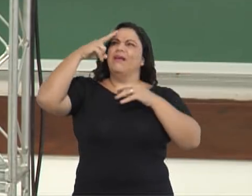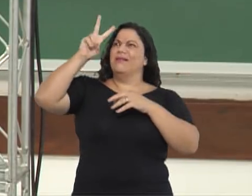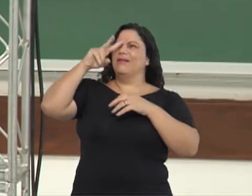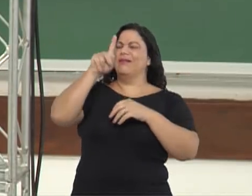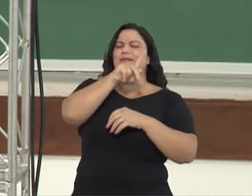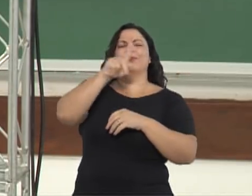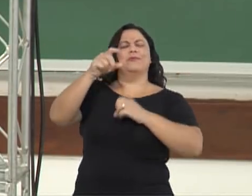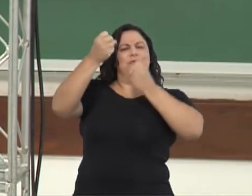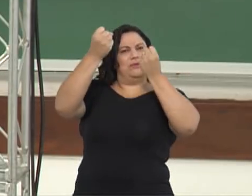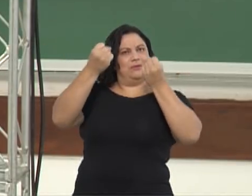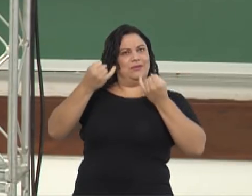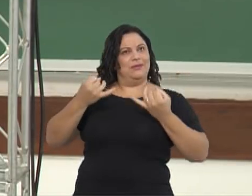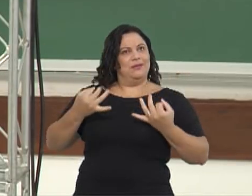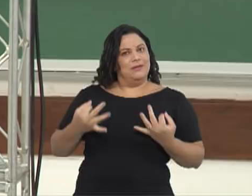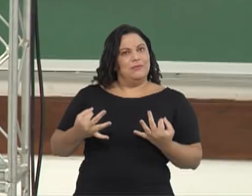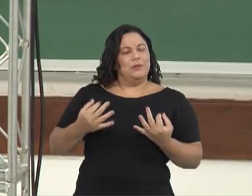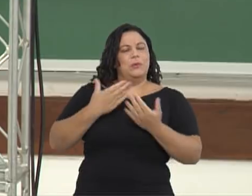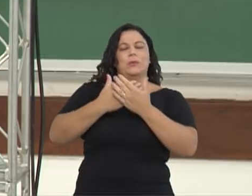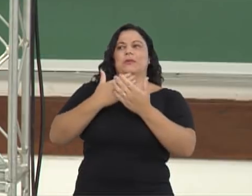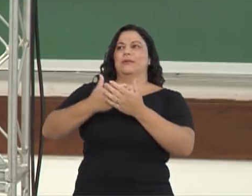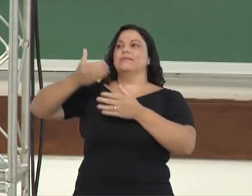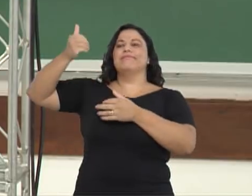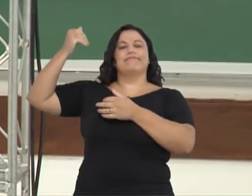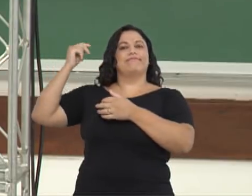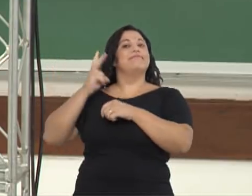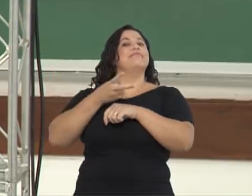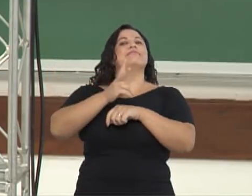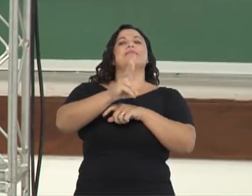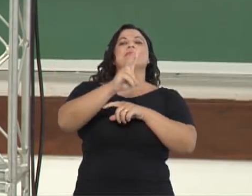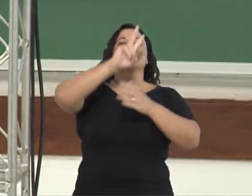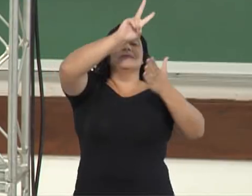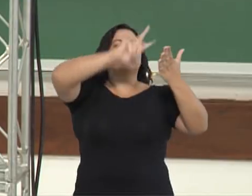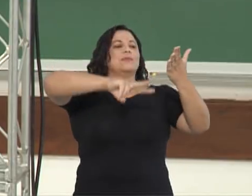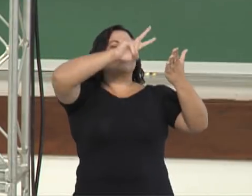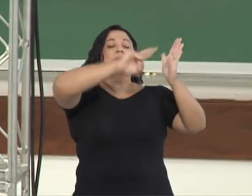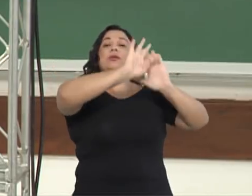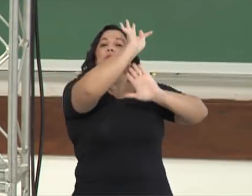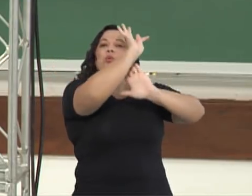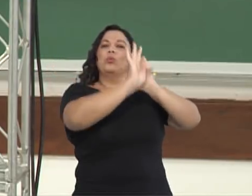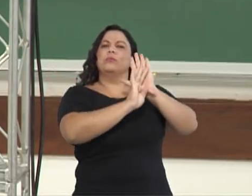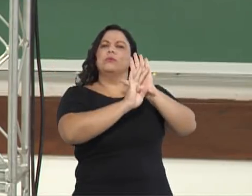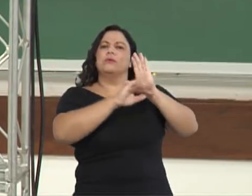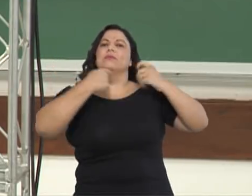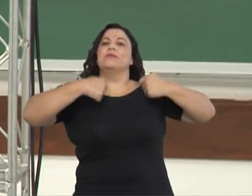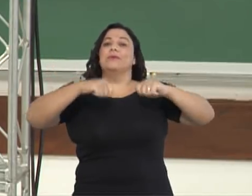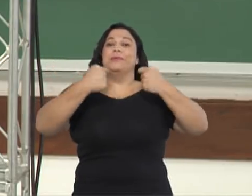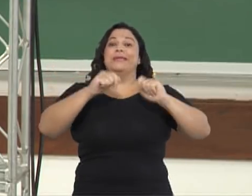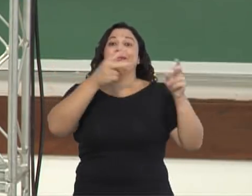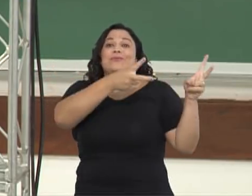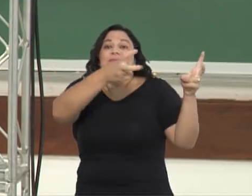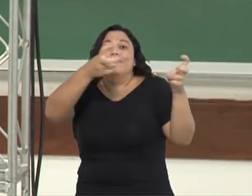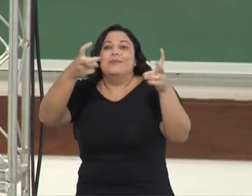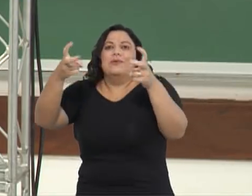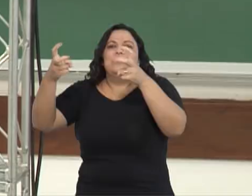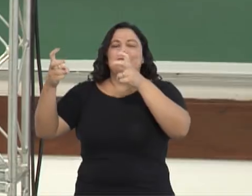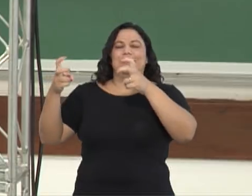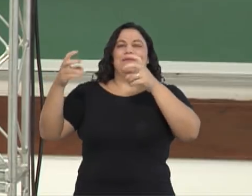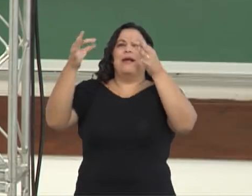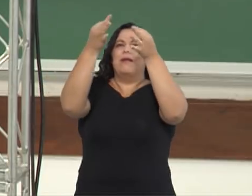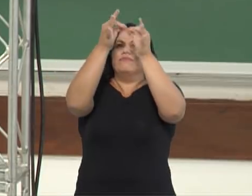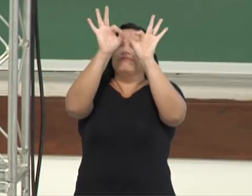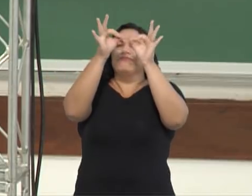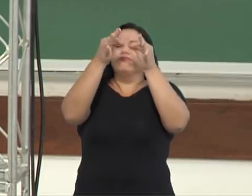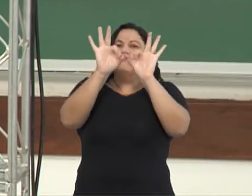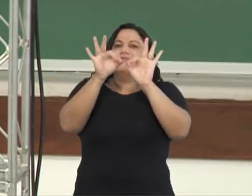aula anterior, sempre que eu for ler um texto, eu preciso observar todos os detalhes desse